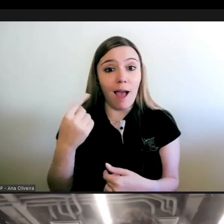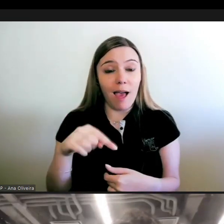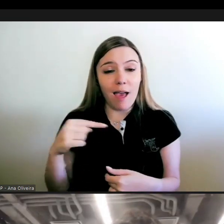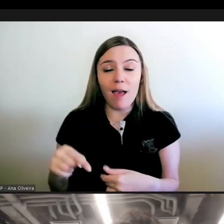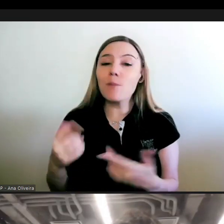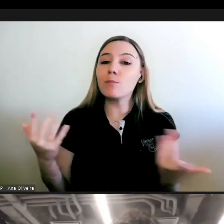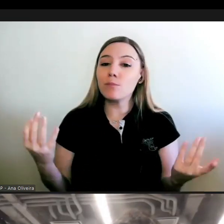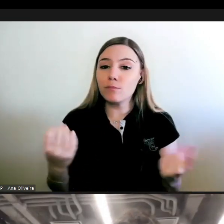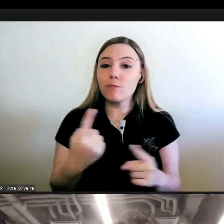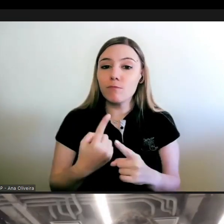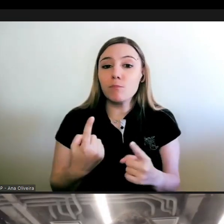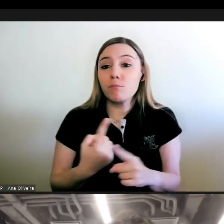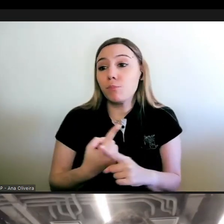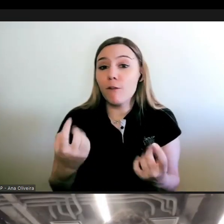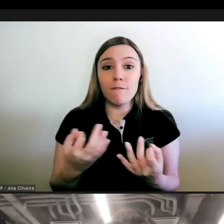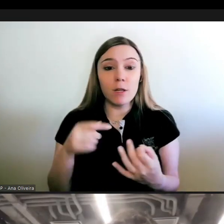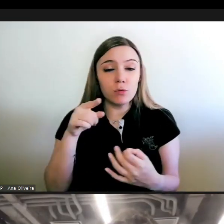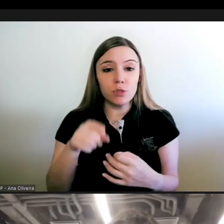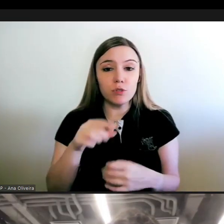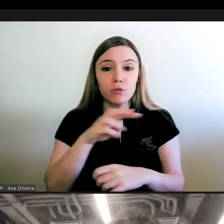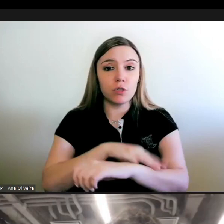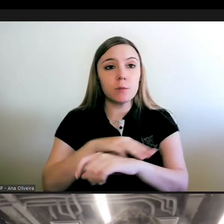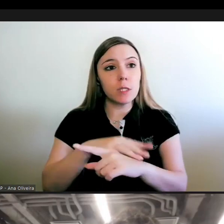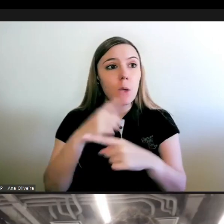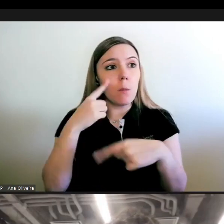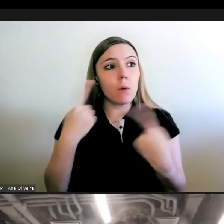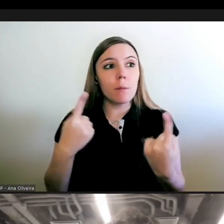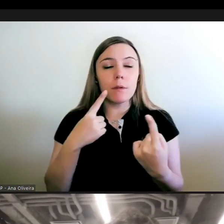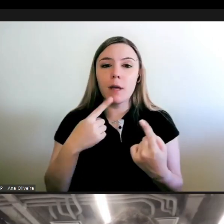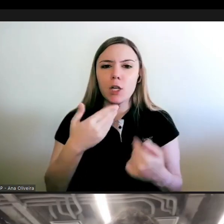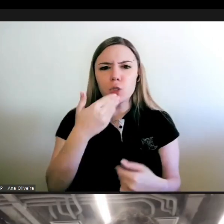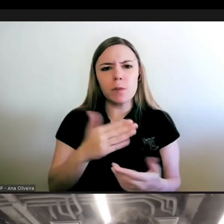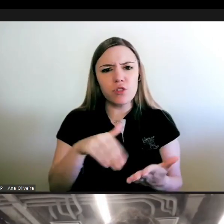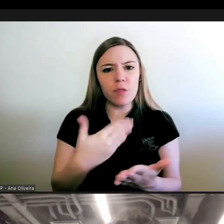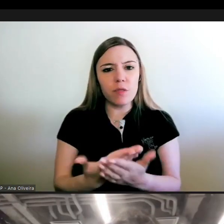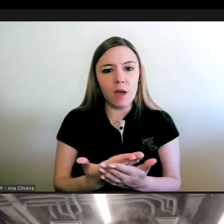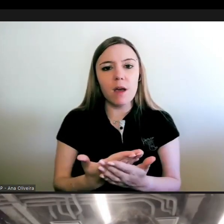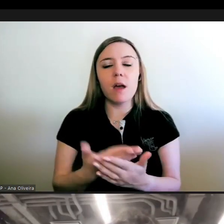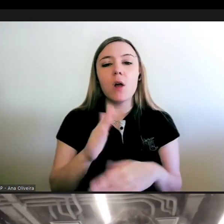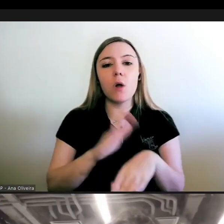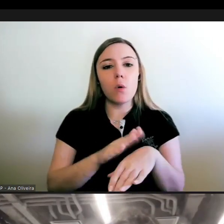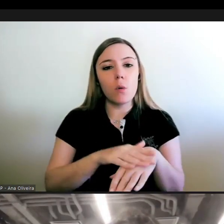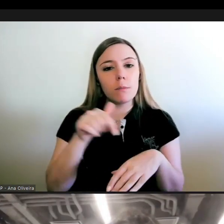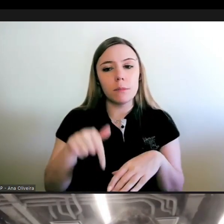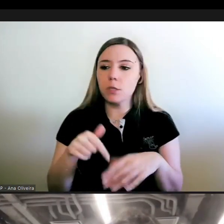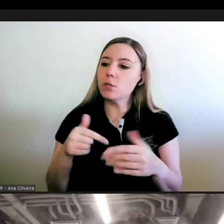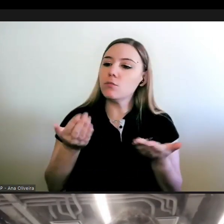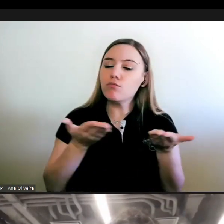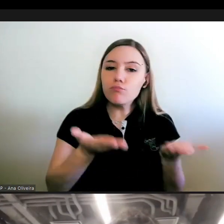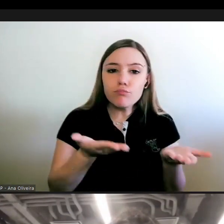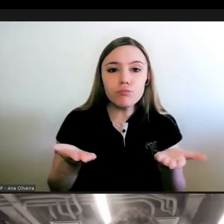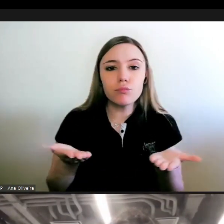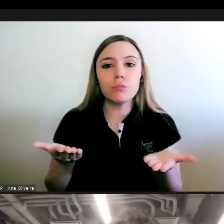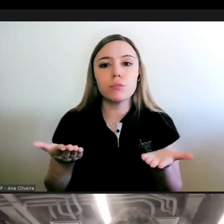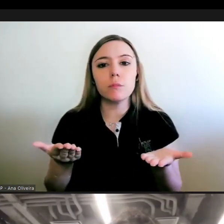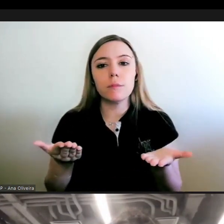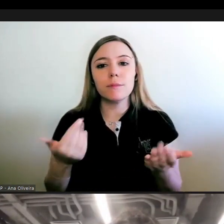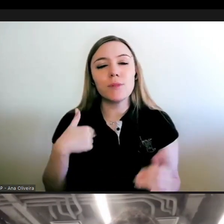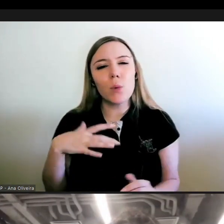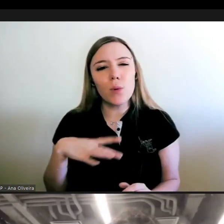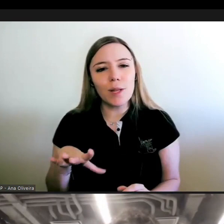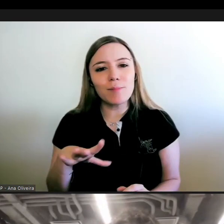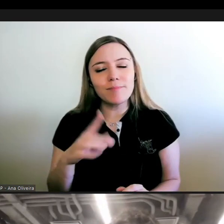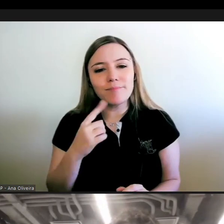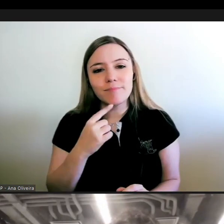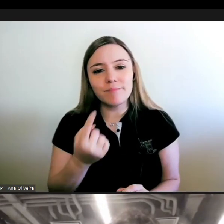carregam para a administração pública um conjunto de experiências que ajudam, de facto, como instrumentos. Eu quero vos